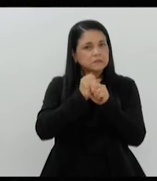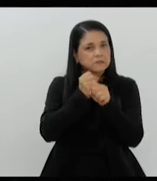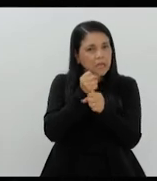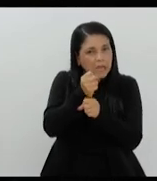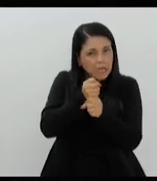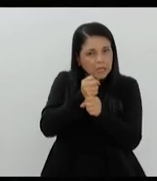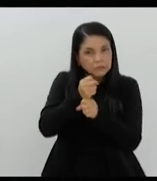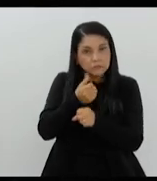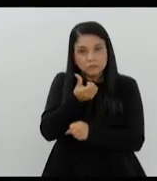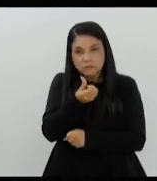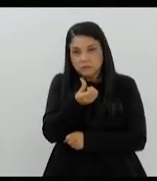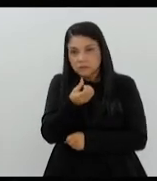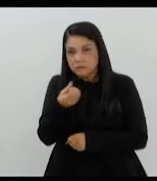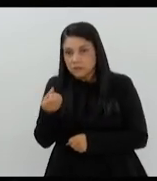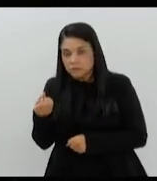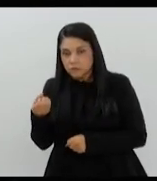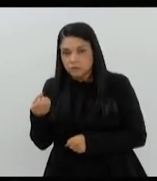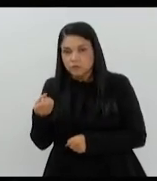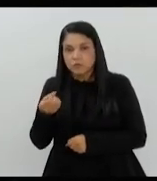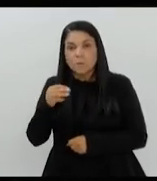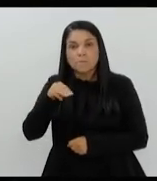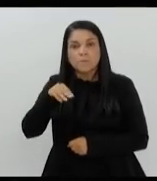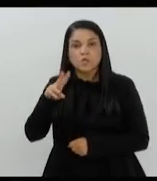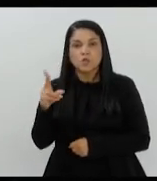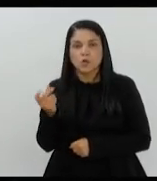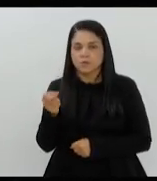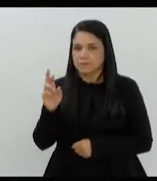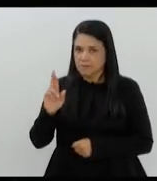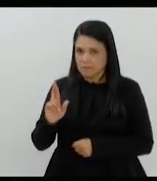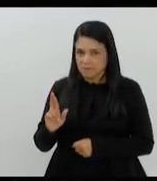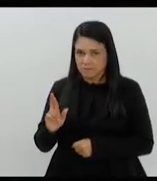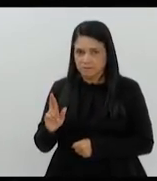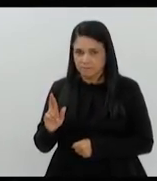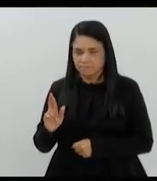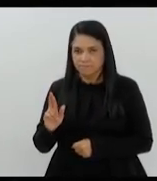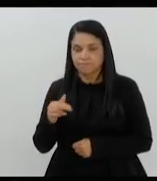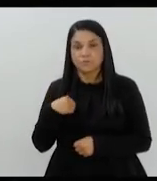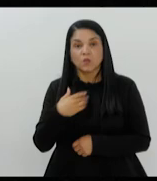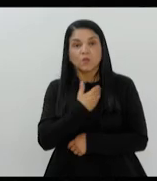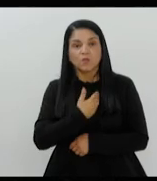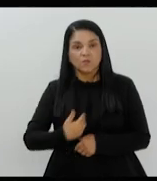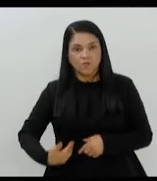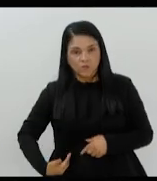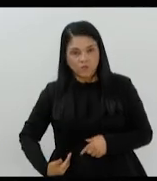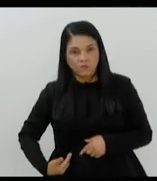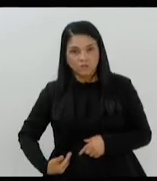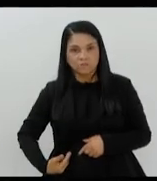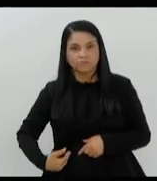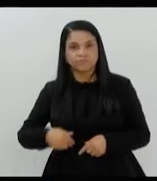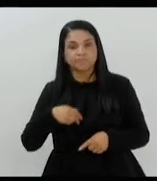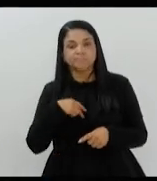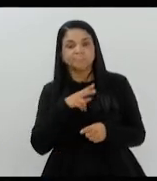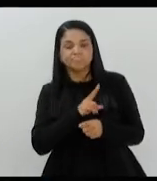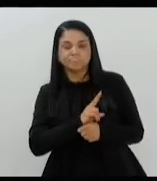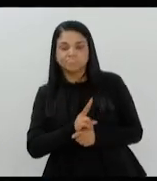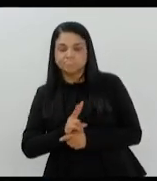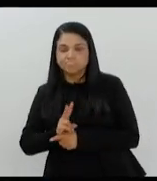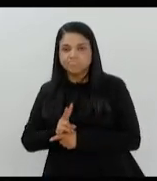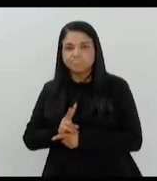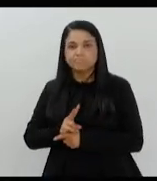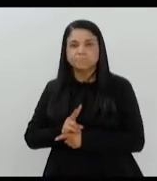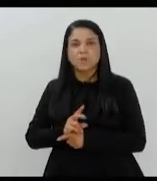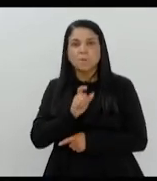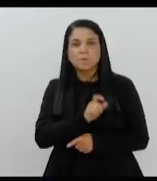de reais. Um governo que, em tese, está protegendo os ricos e